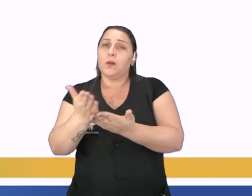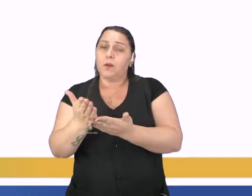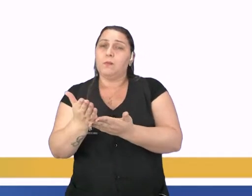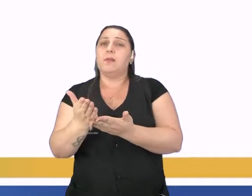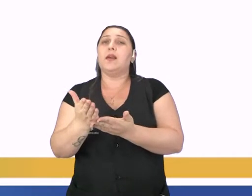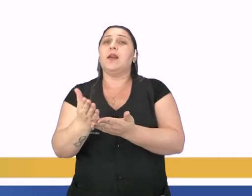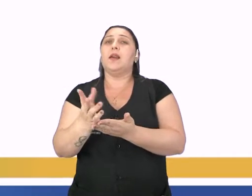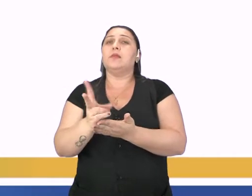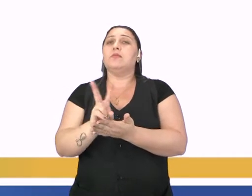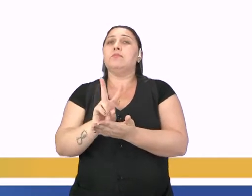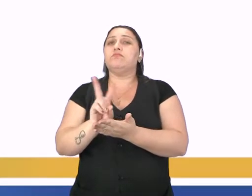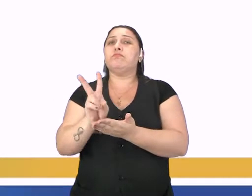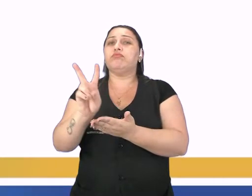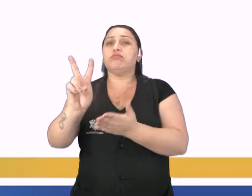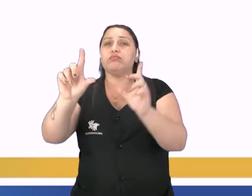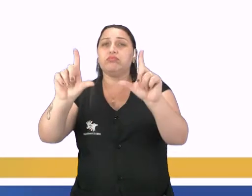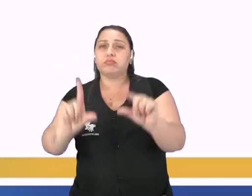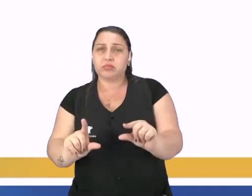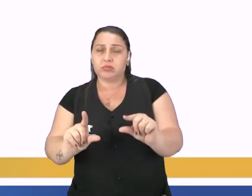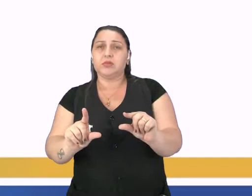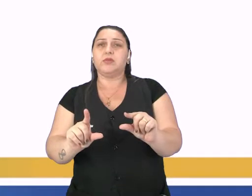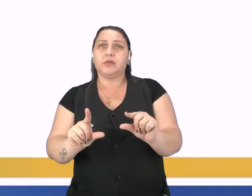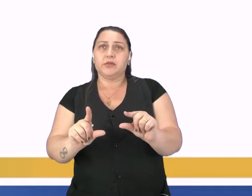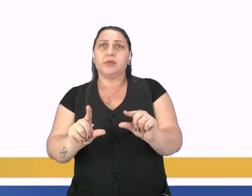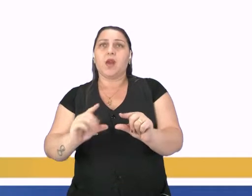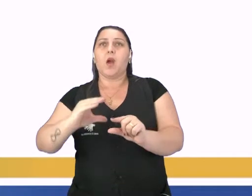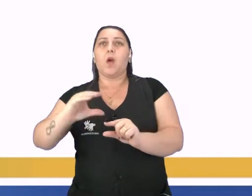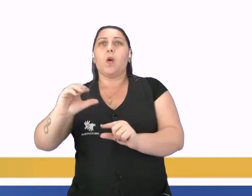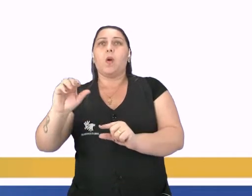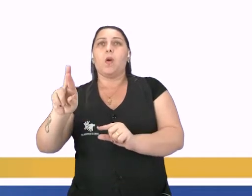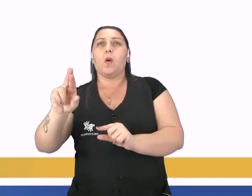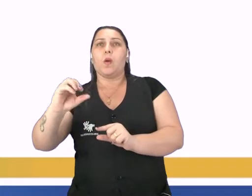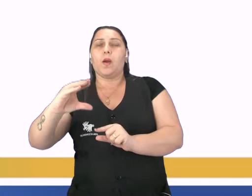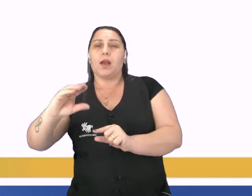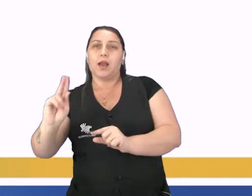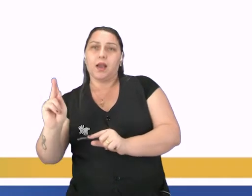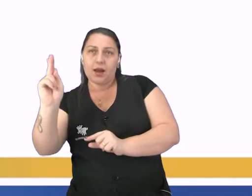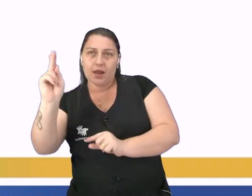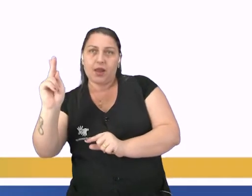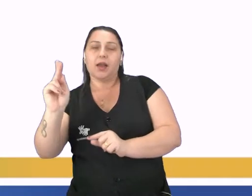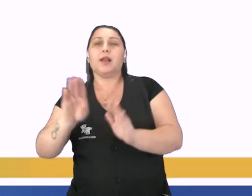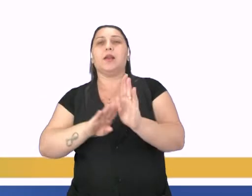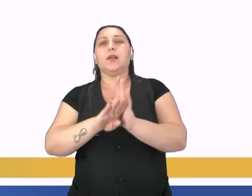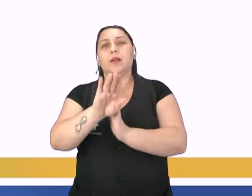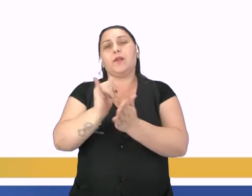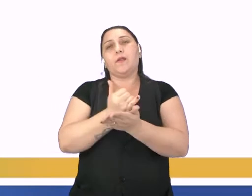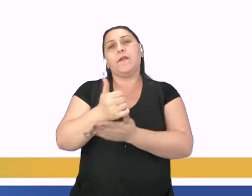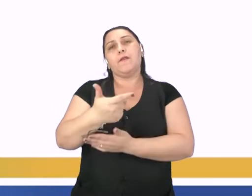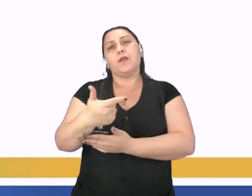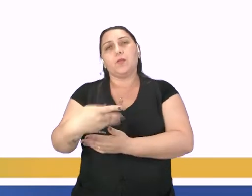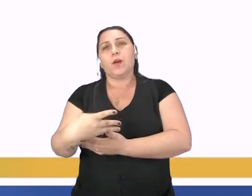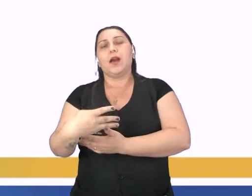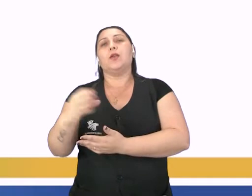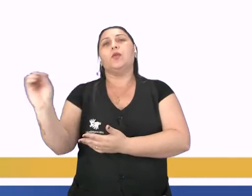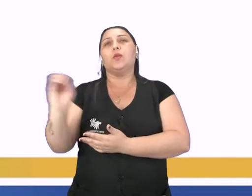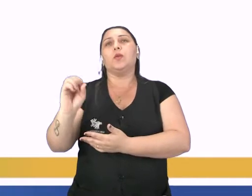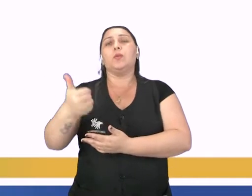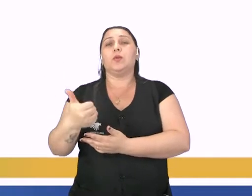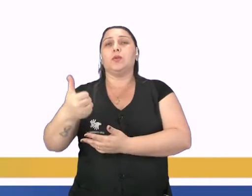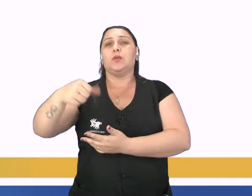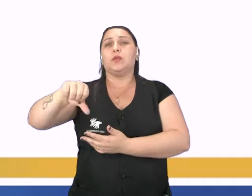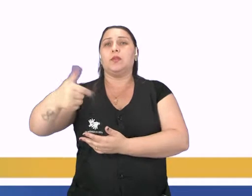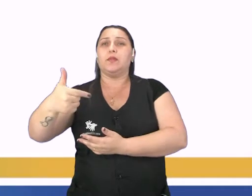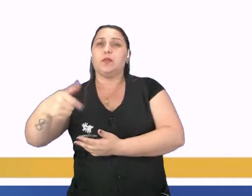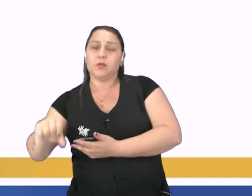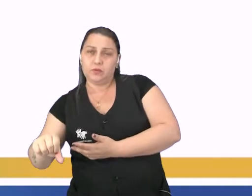a se desvalorizar, o que gera o crash ou crack da Bolsa de Nova York, no dia 24 de outubro de 1929.